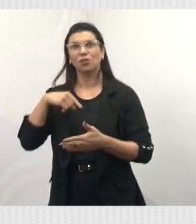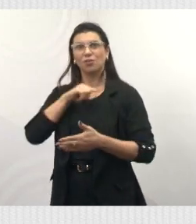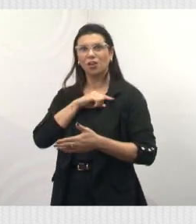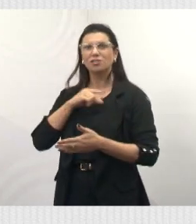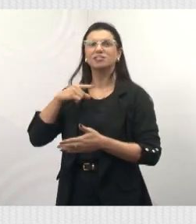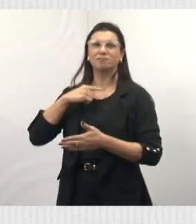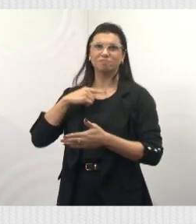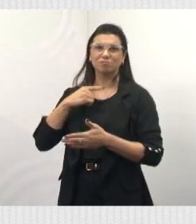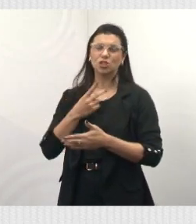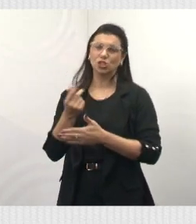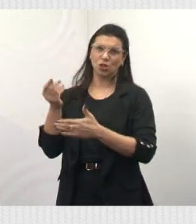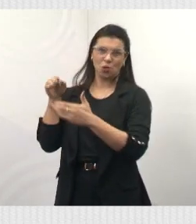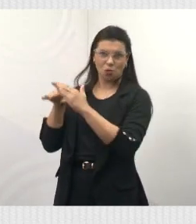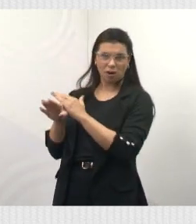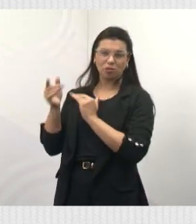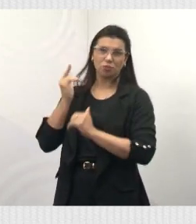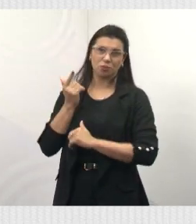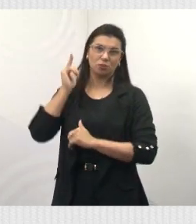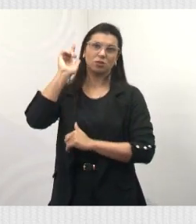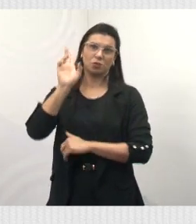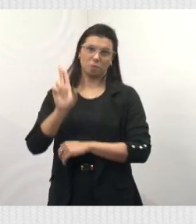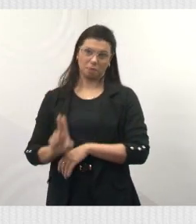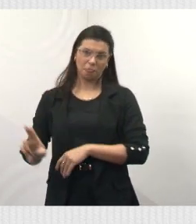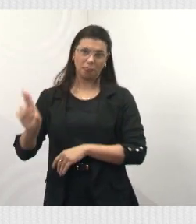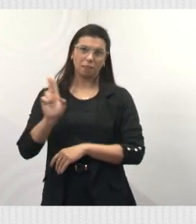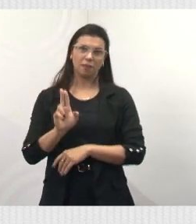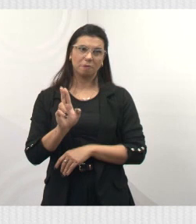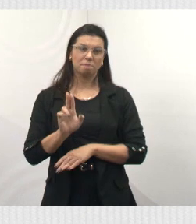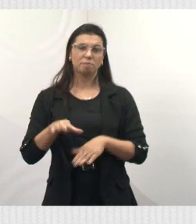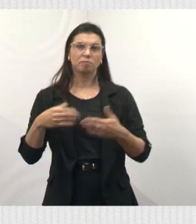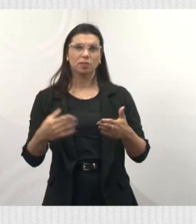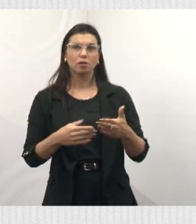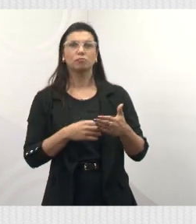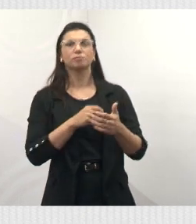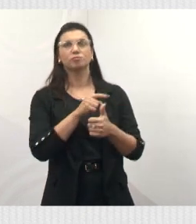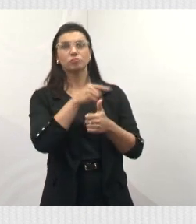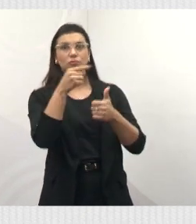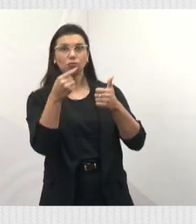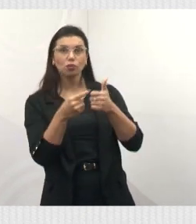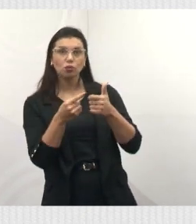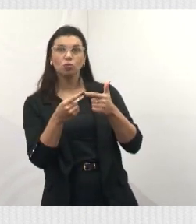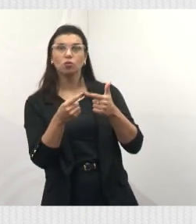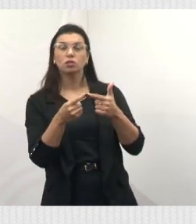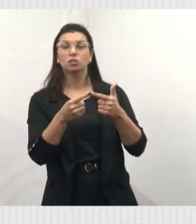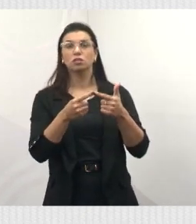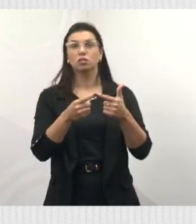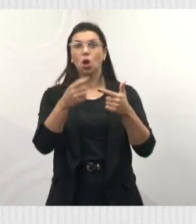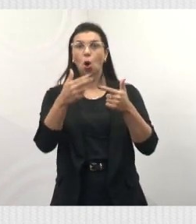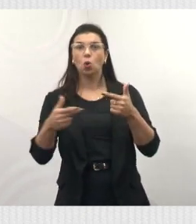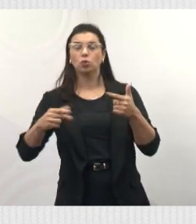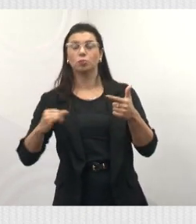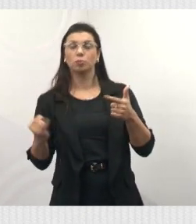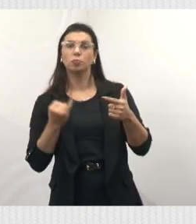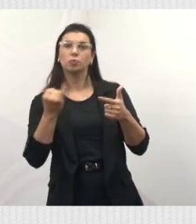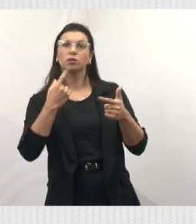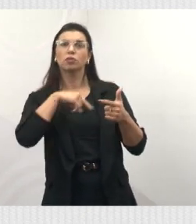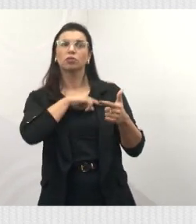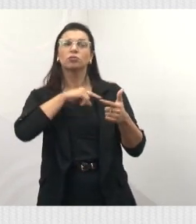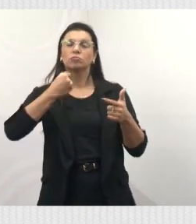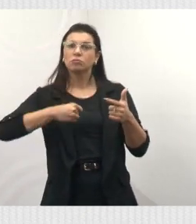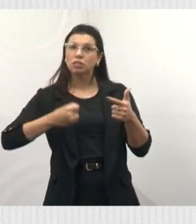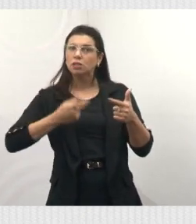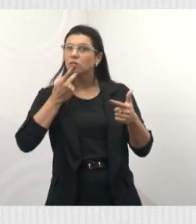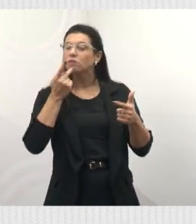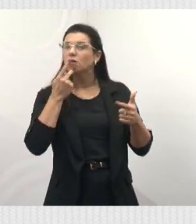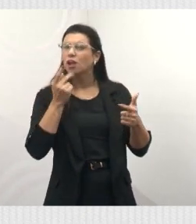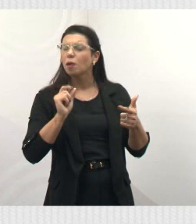educação. E o segundo aspecto importante que vale a pena a gente citar é a questão de pessoal. Às vezes dá uma